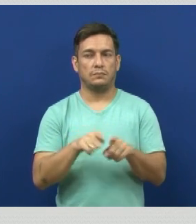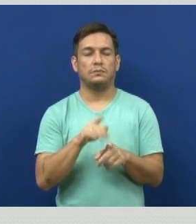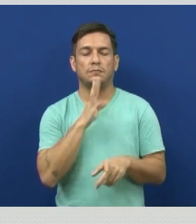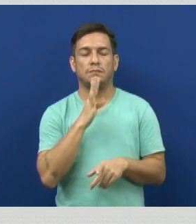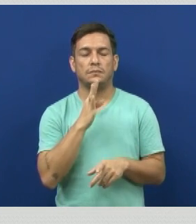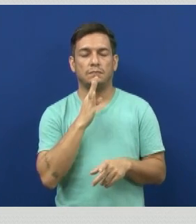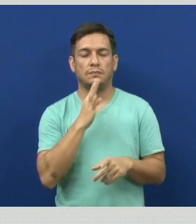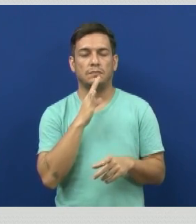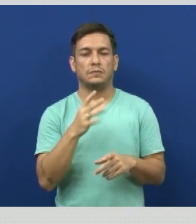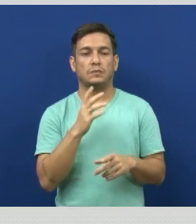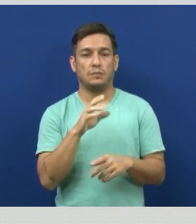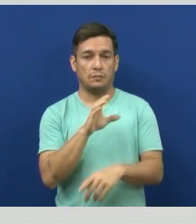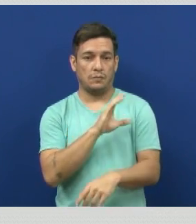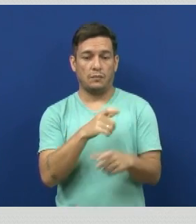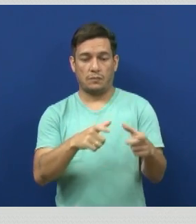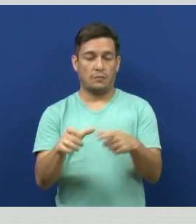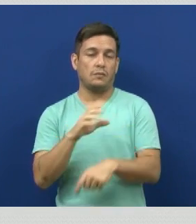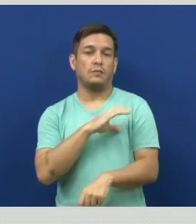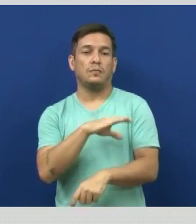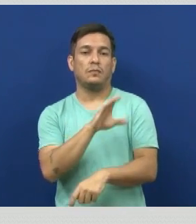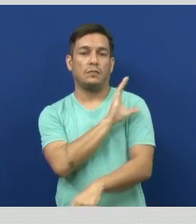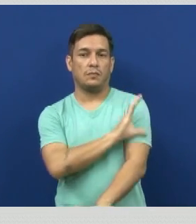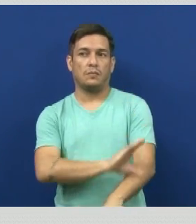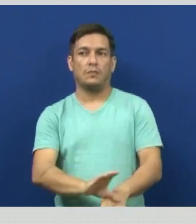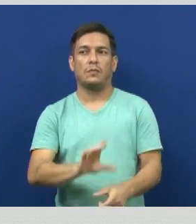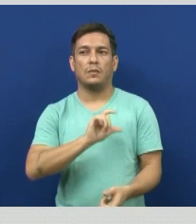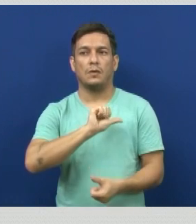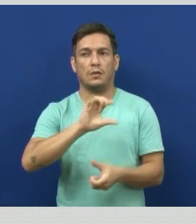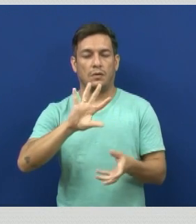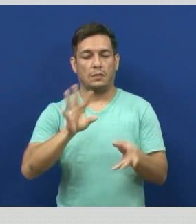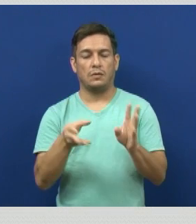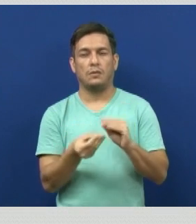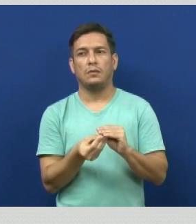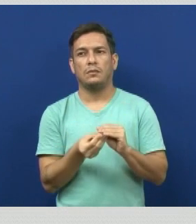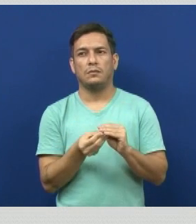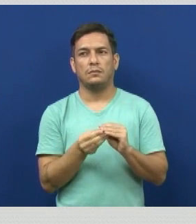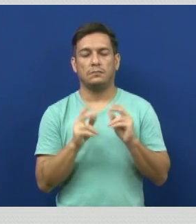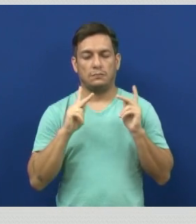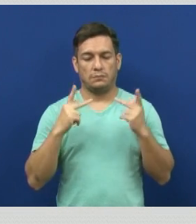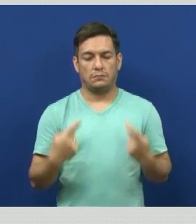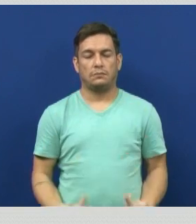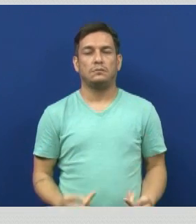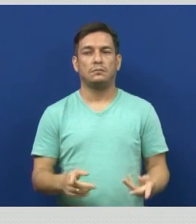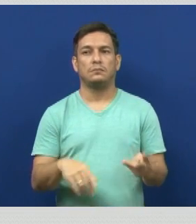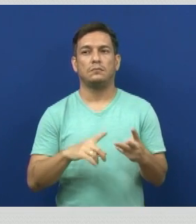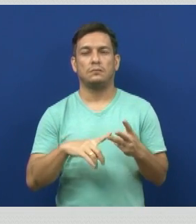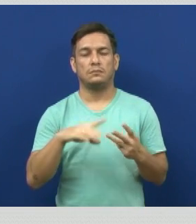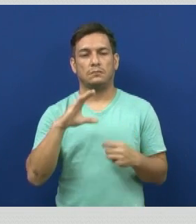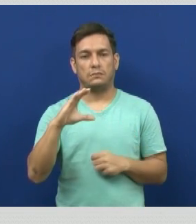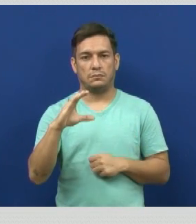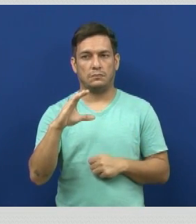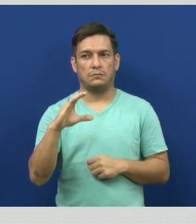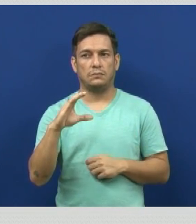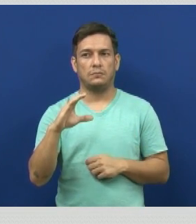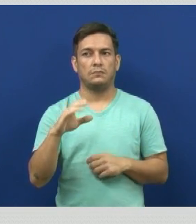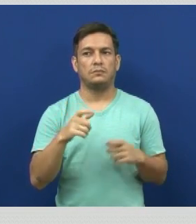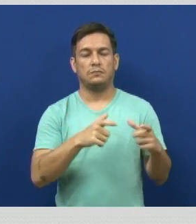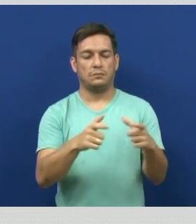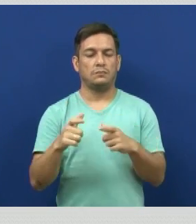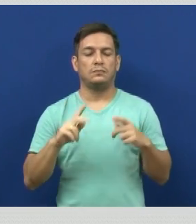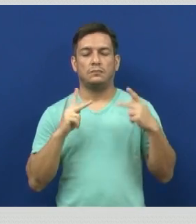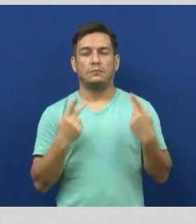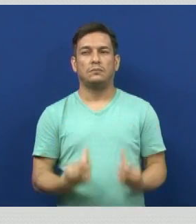também conhecido como ambiente cultural, é transformado pela ação humana. Alternativa C, o